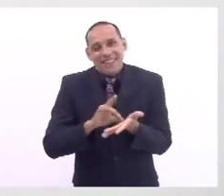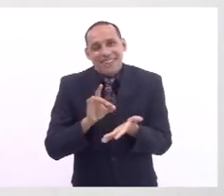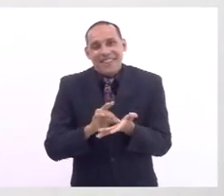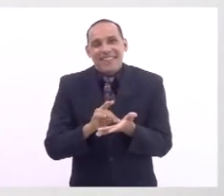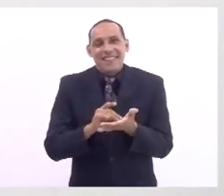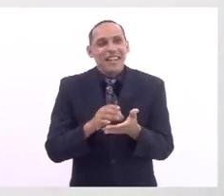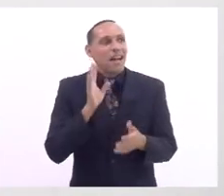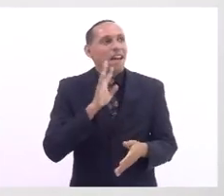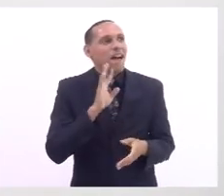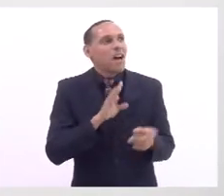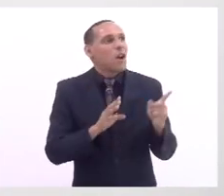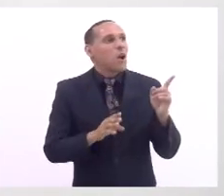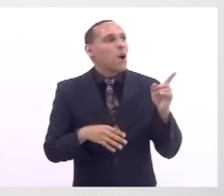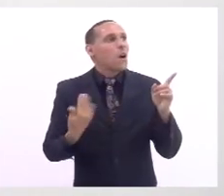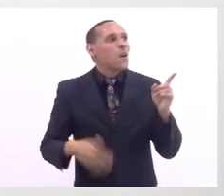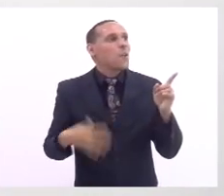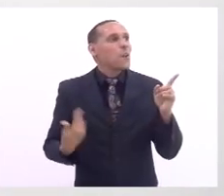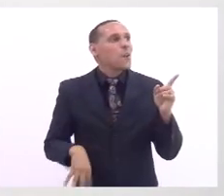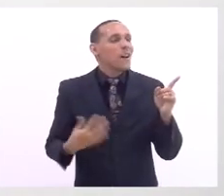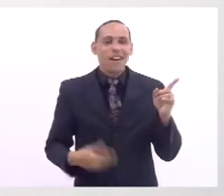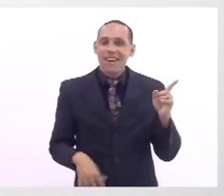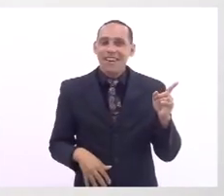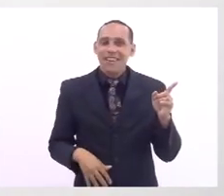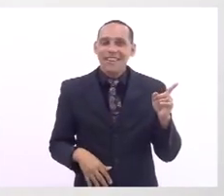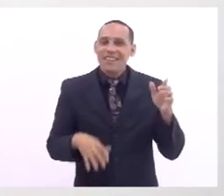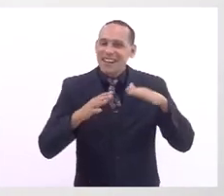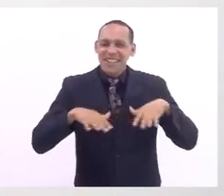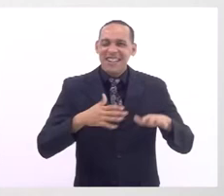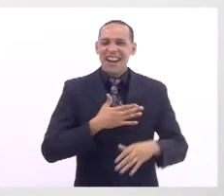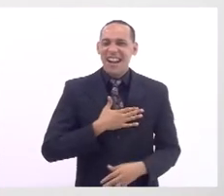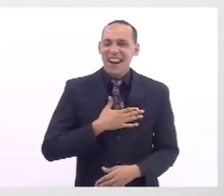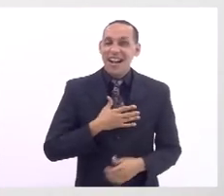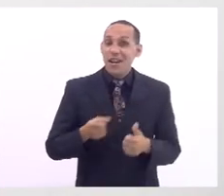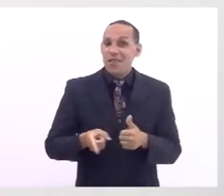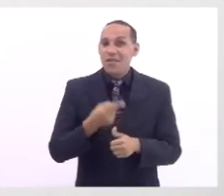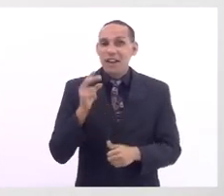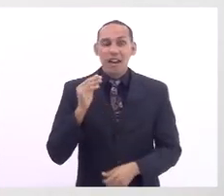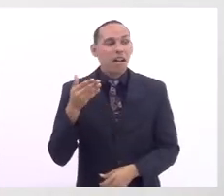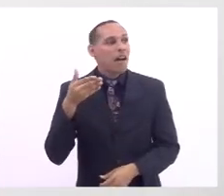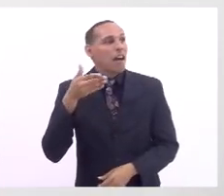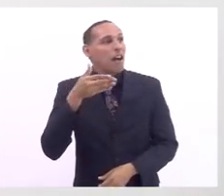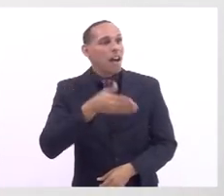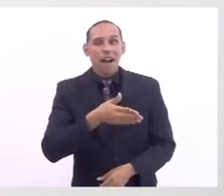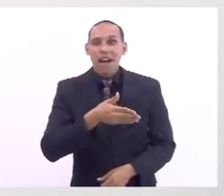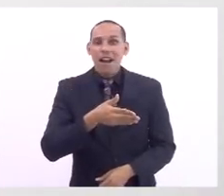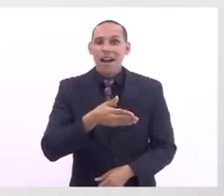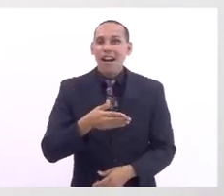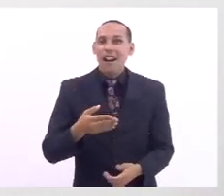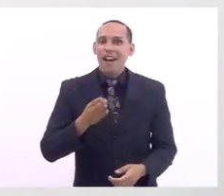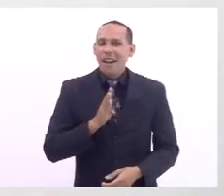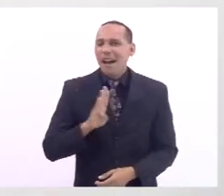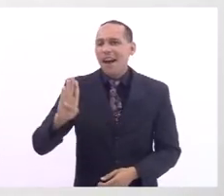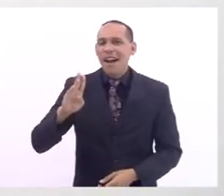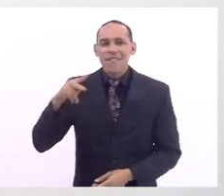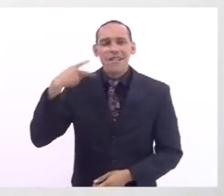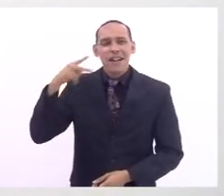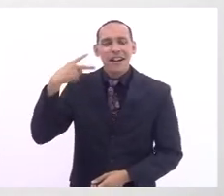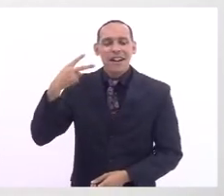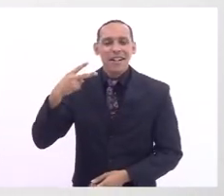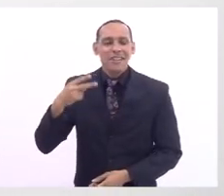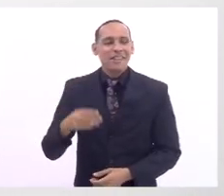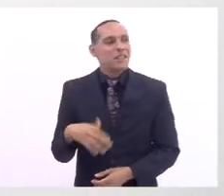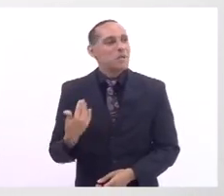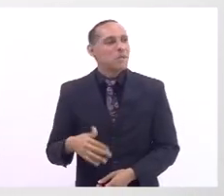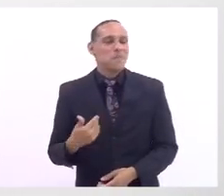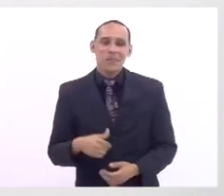lógica negócio bacana alívio subindo ver que é isso todo mundo Bacana aqui né A primeira vez que eu ia ele para candidatura a vereador